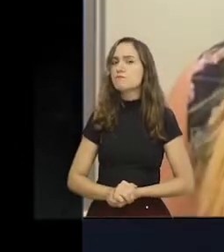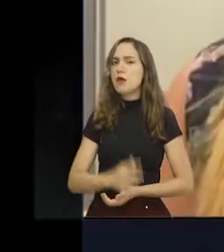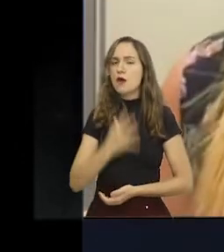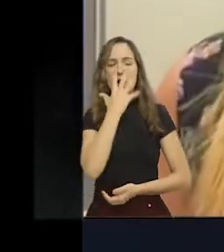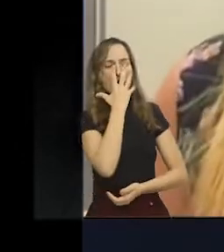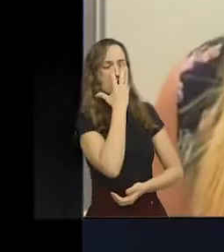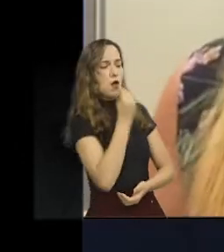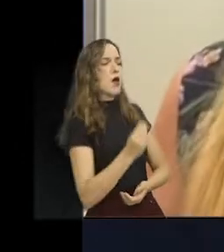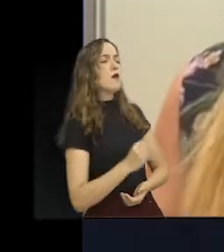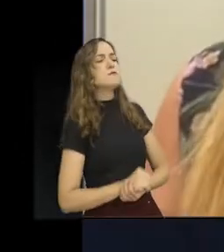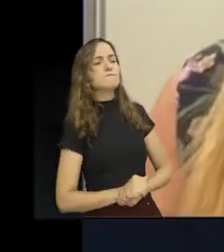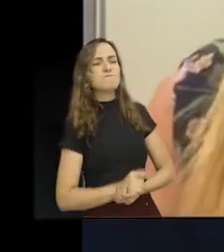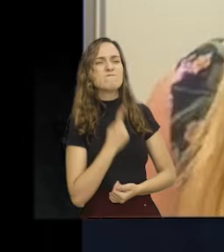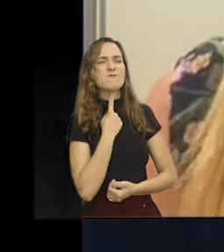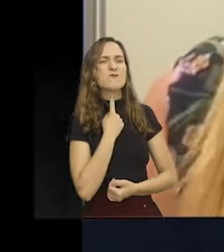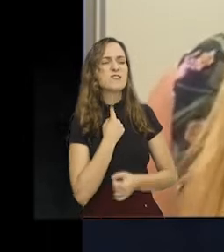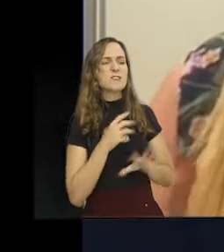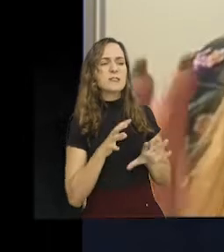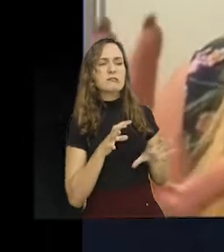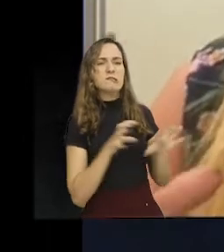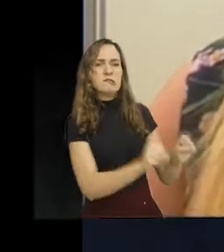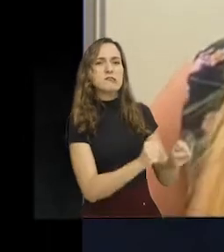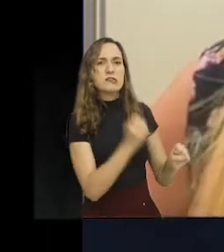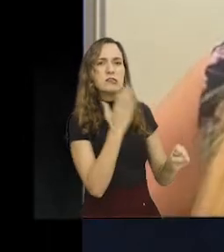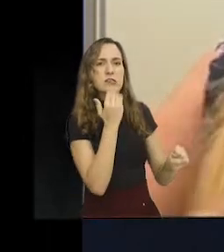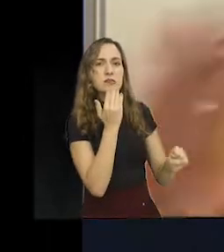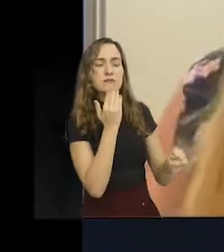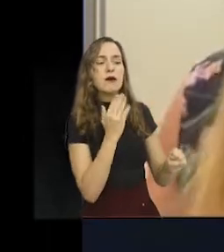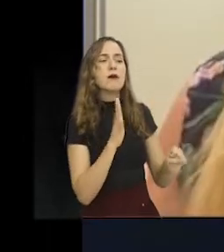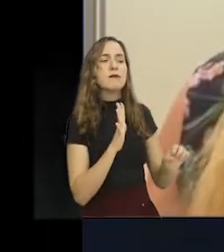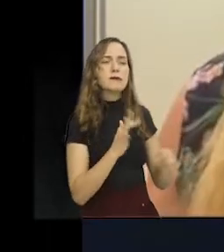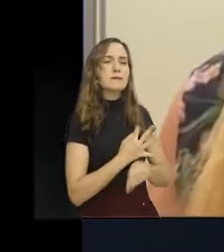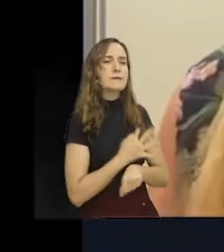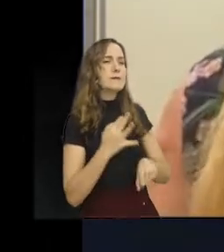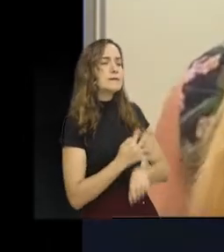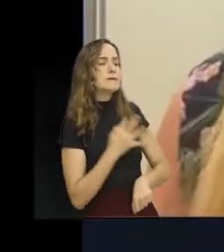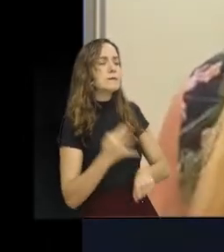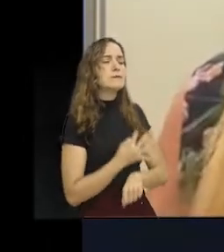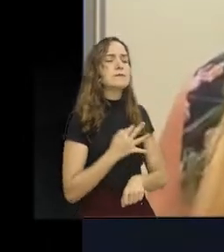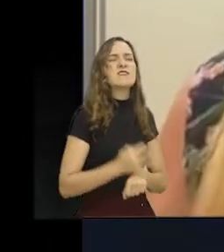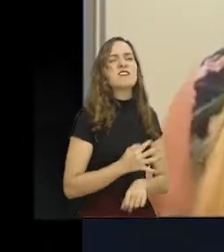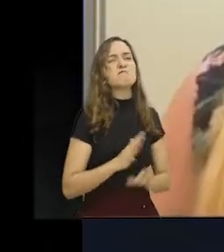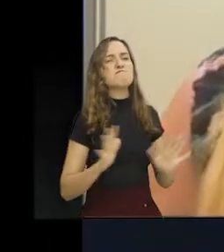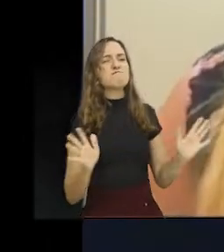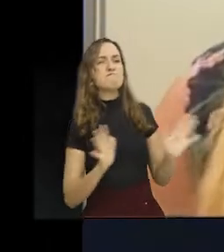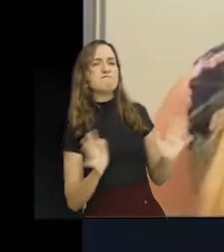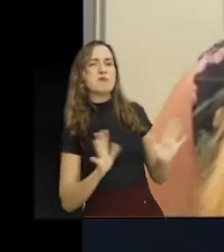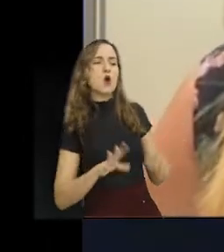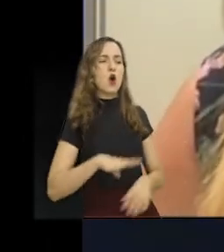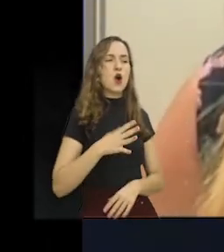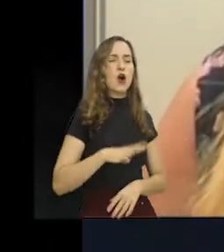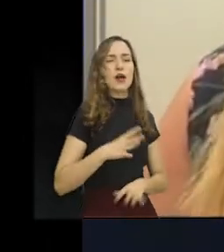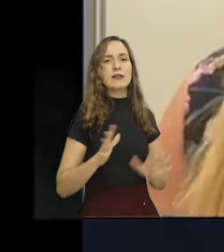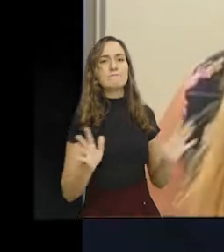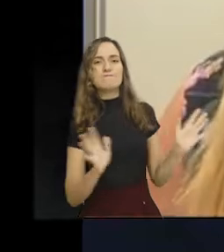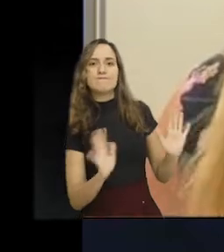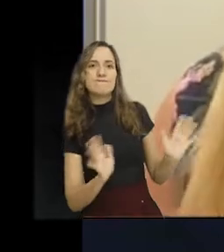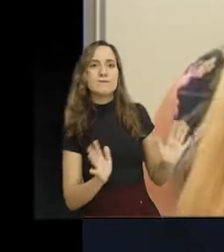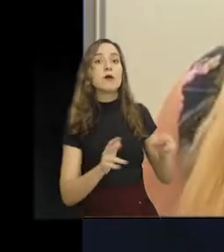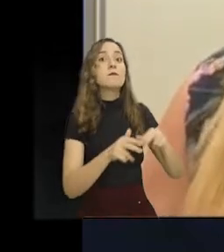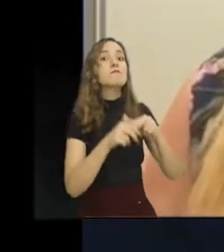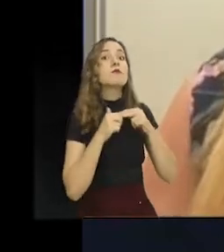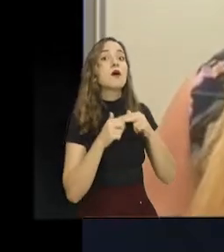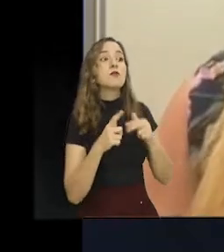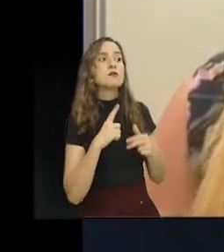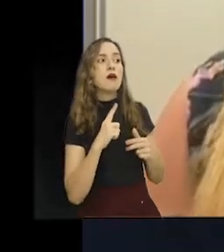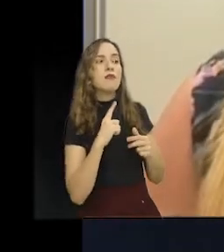O lobo que teve vontade de comer a menina ali mesmo, naquele momento, mas não teve coragem